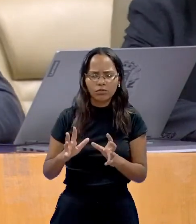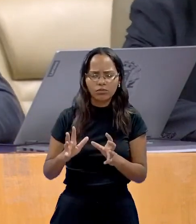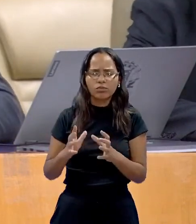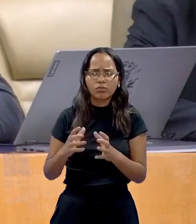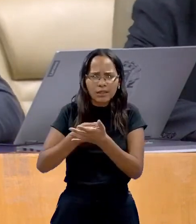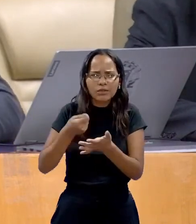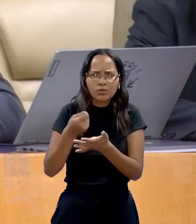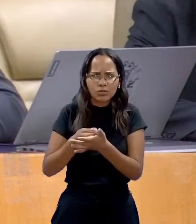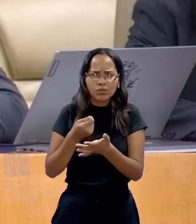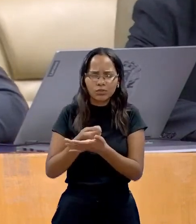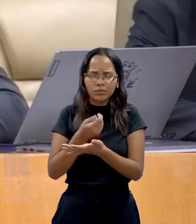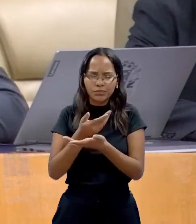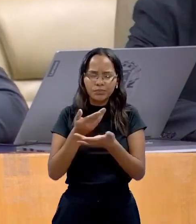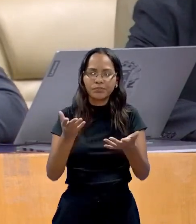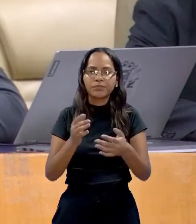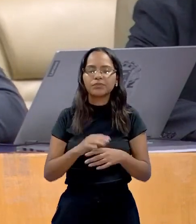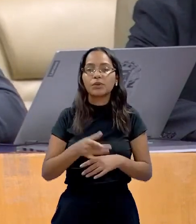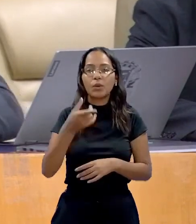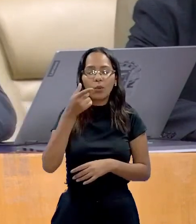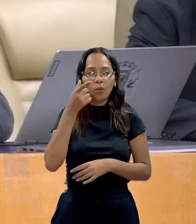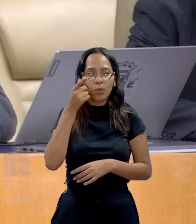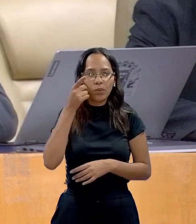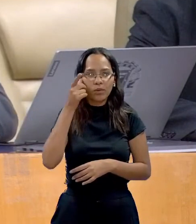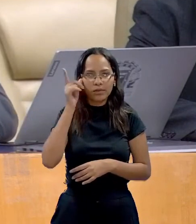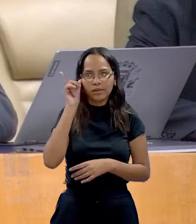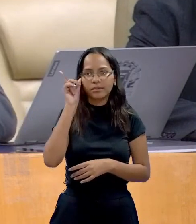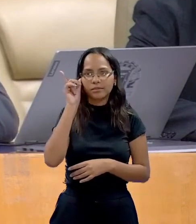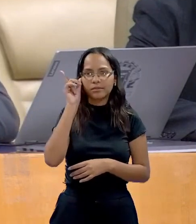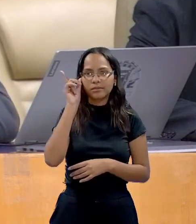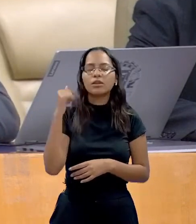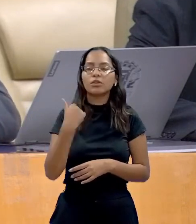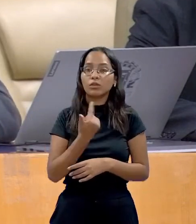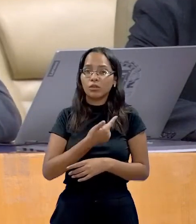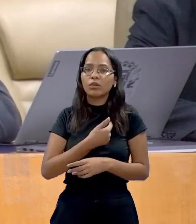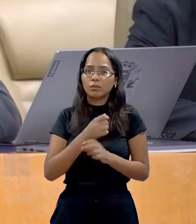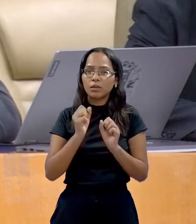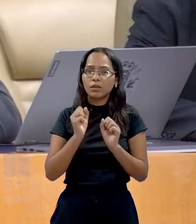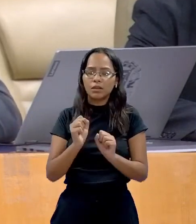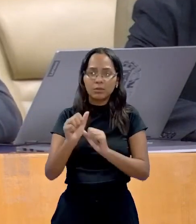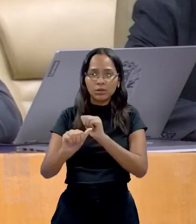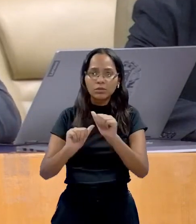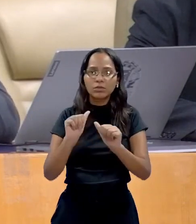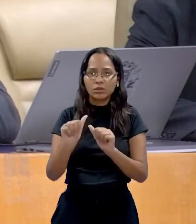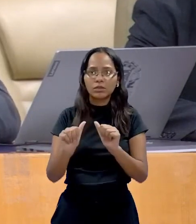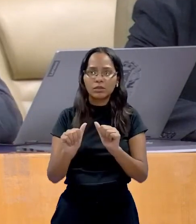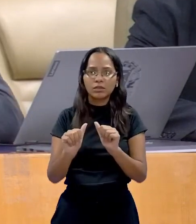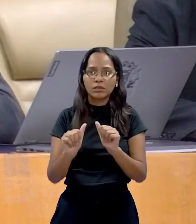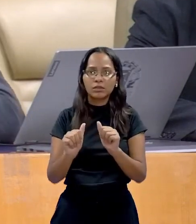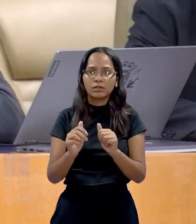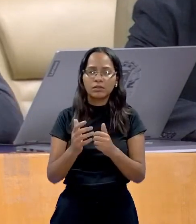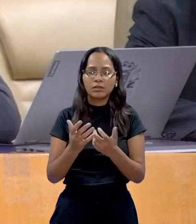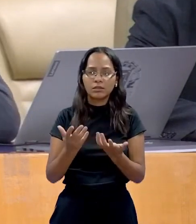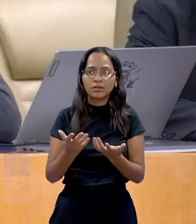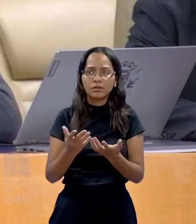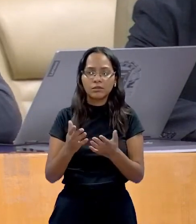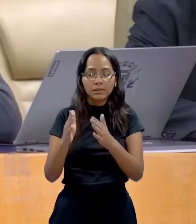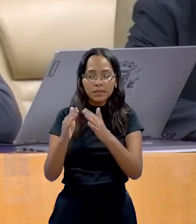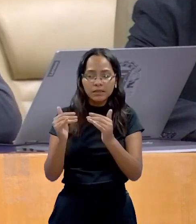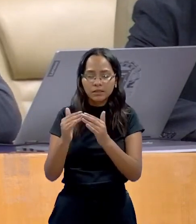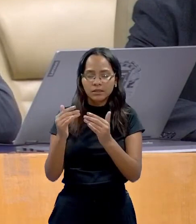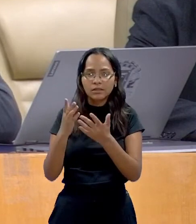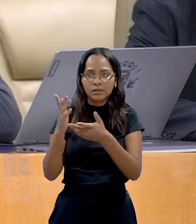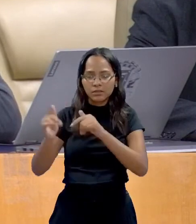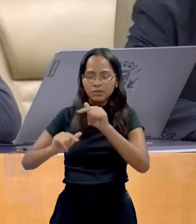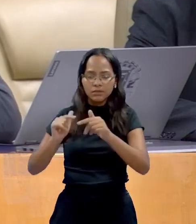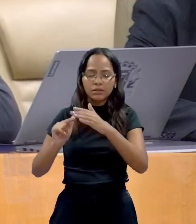isso. Ontem, felizmente, nós conseguimos resolver uma demanda, um pedido dos feirantes da Feira Hippie